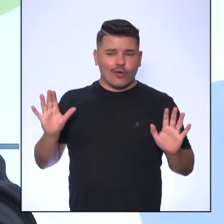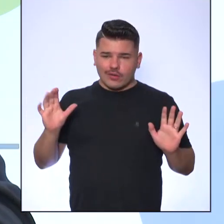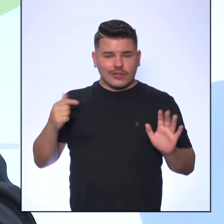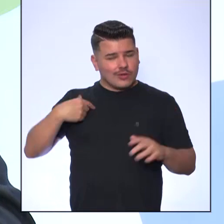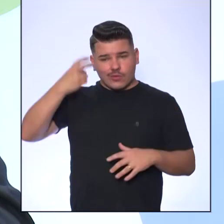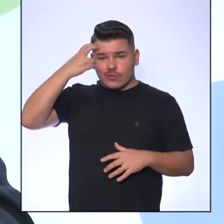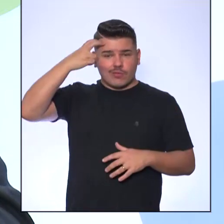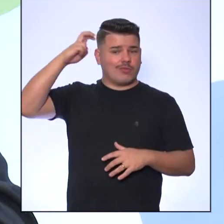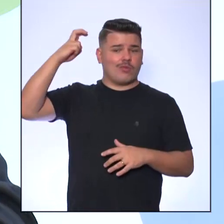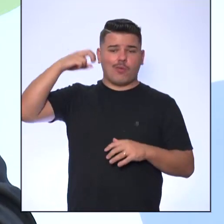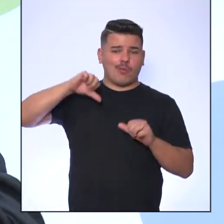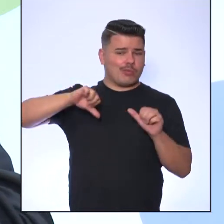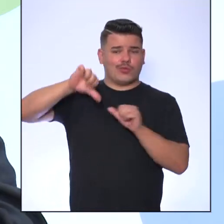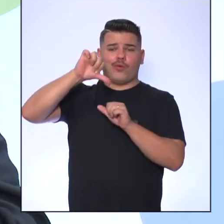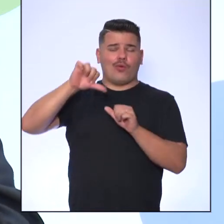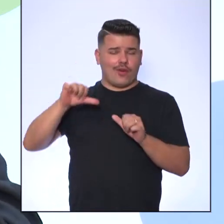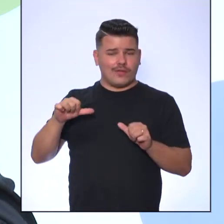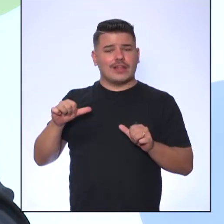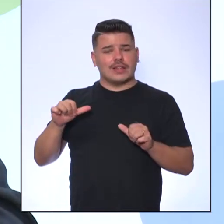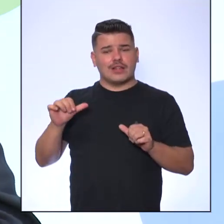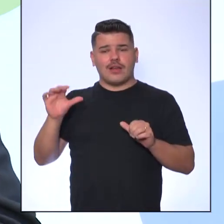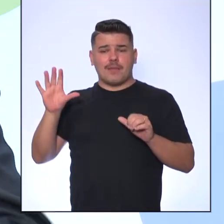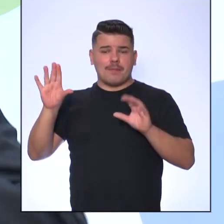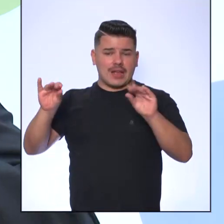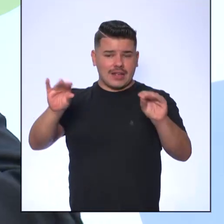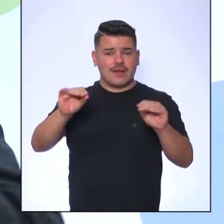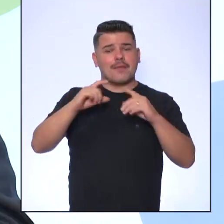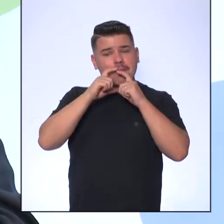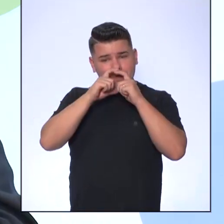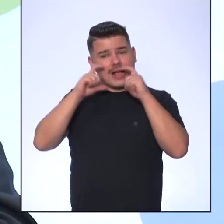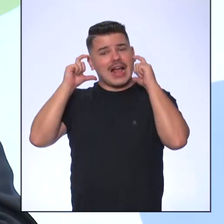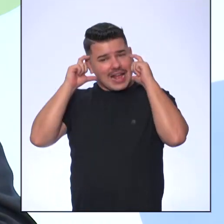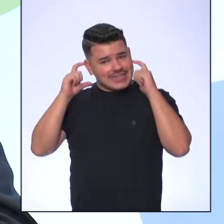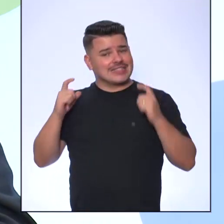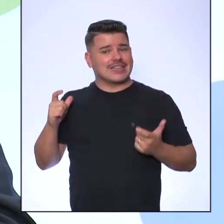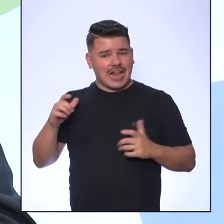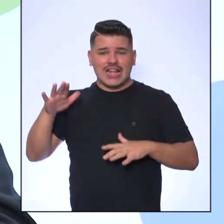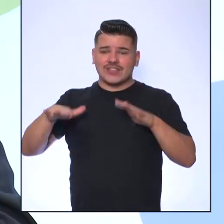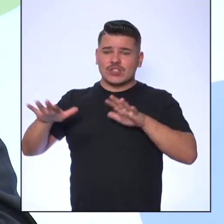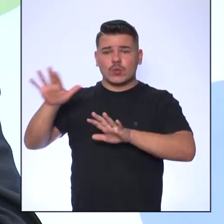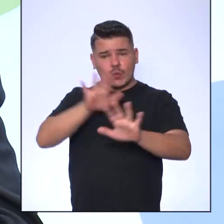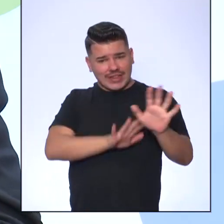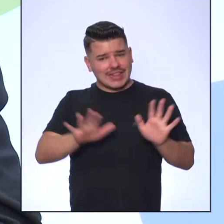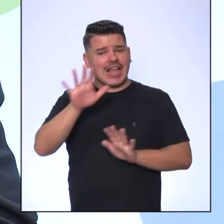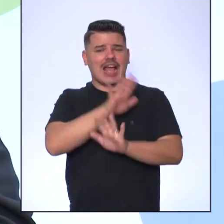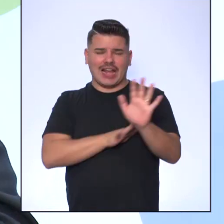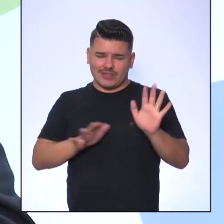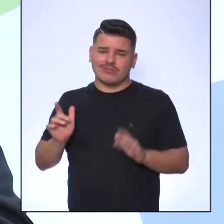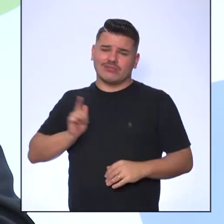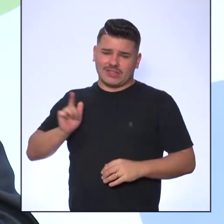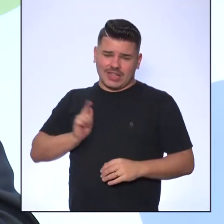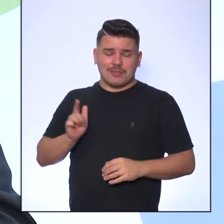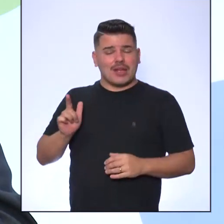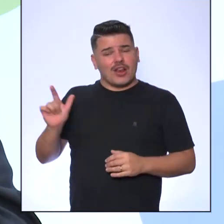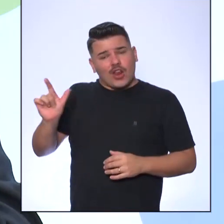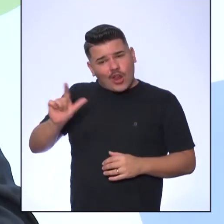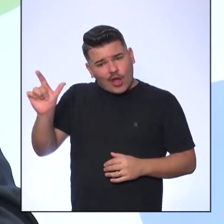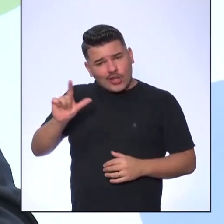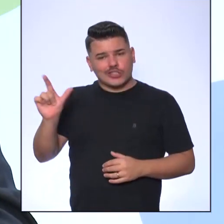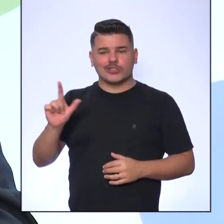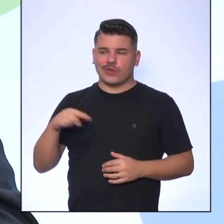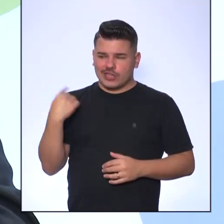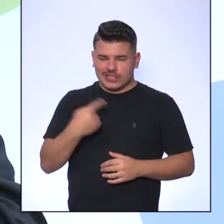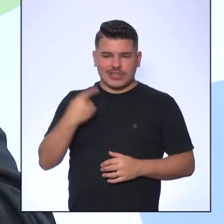cultura. Então, vai ser menos toque, talvez usar máscara, alguns cuidados nesse sentido, mas, logicamente, neste